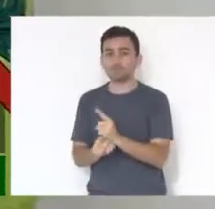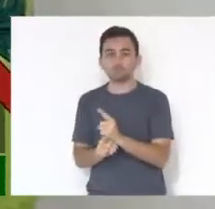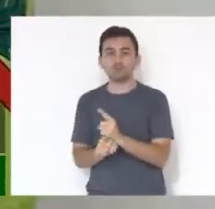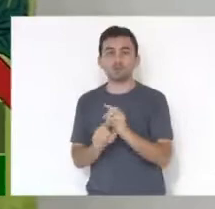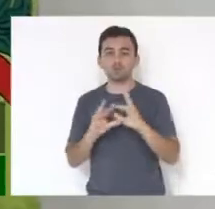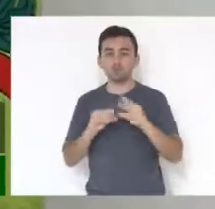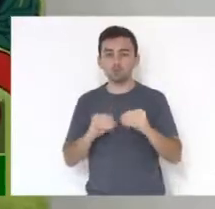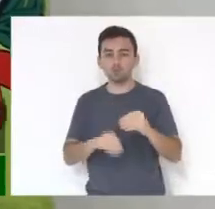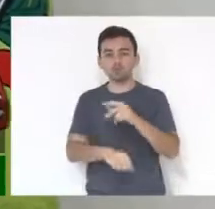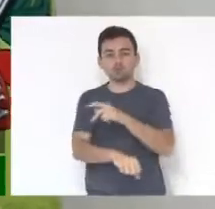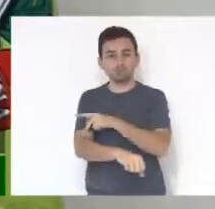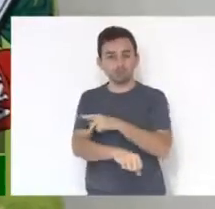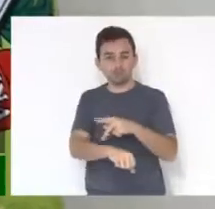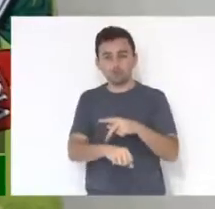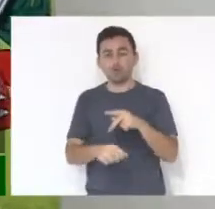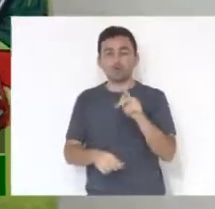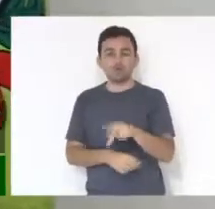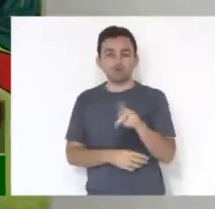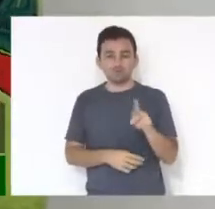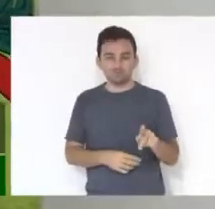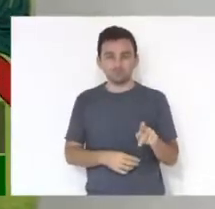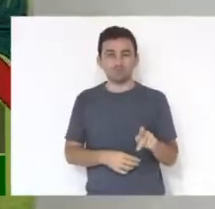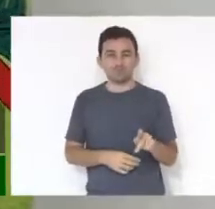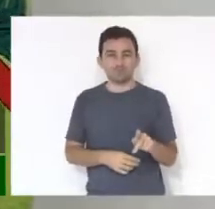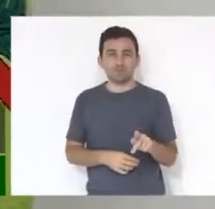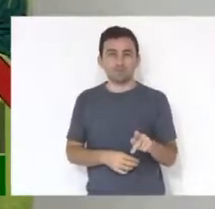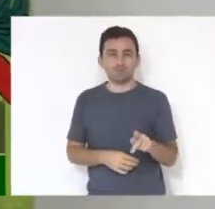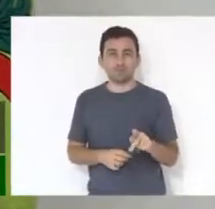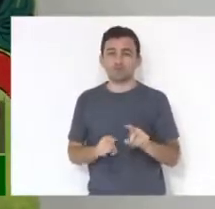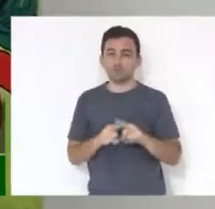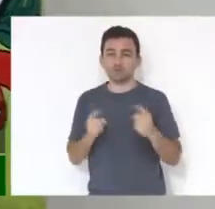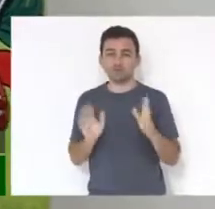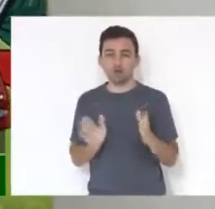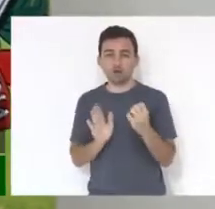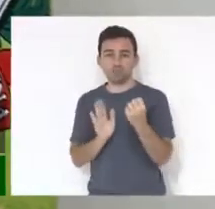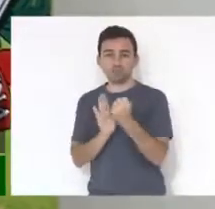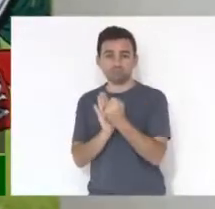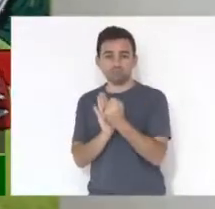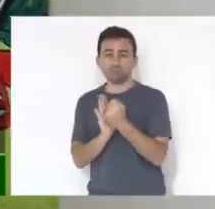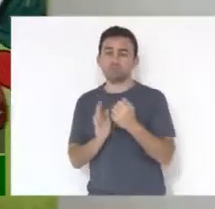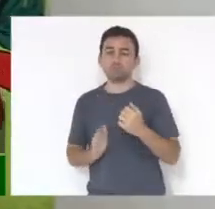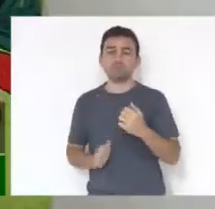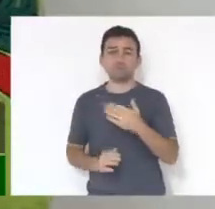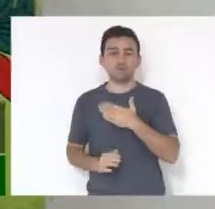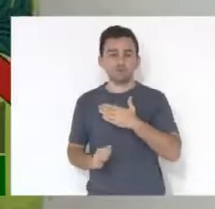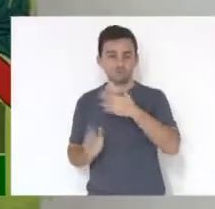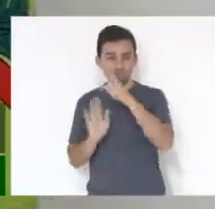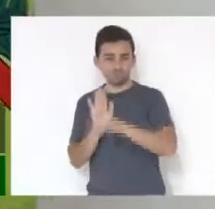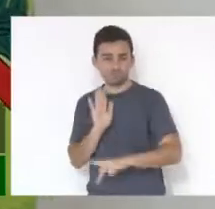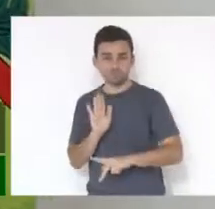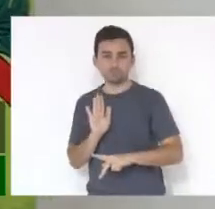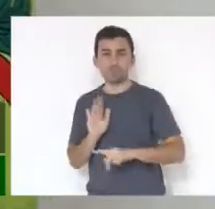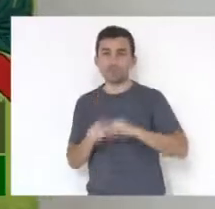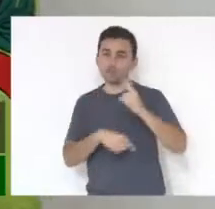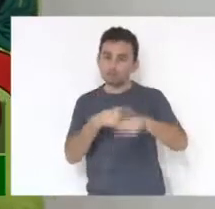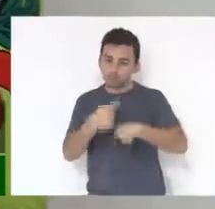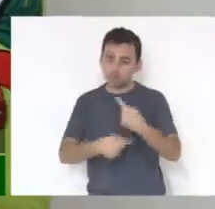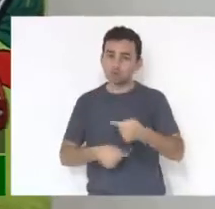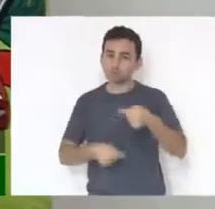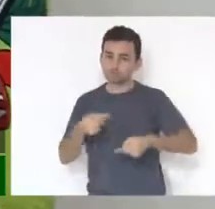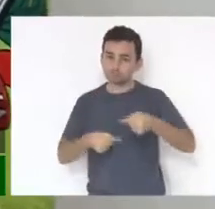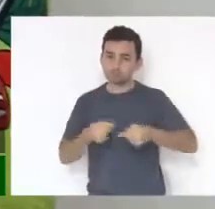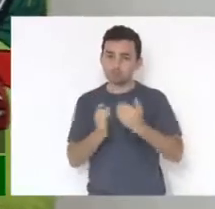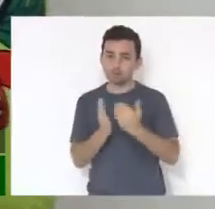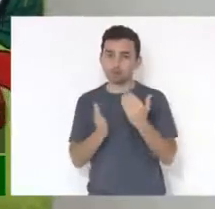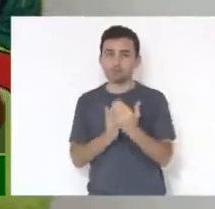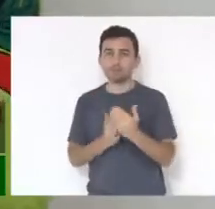magistério acima destacados. Então, fica protocolado o nosso projeto, já estava hoje no expediente, e em breve será debatido e apreciado na casa.